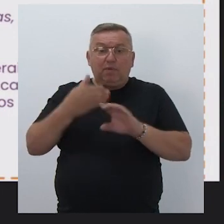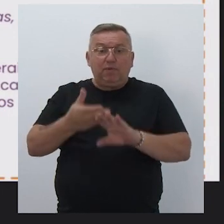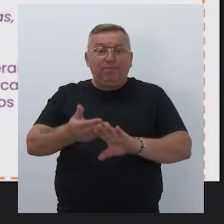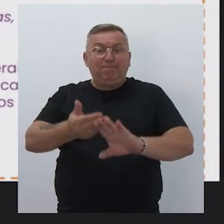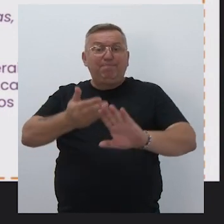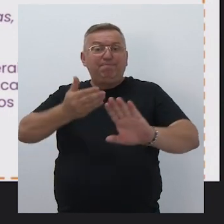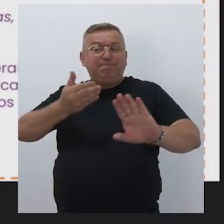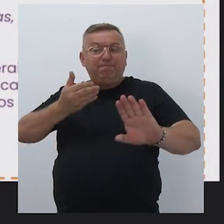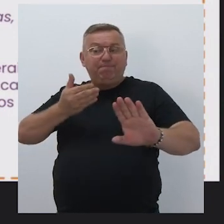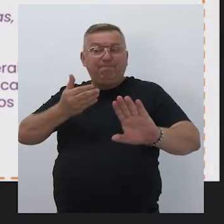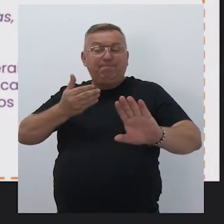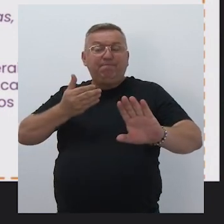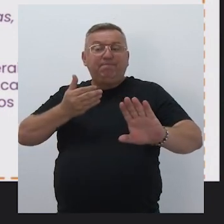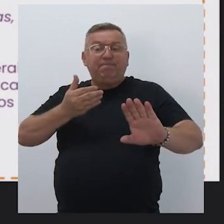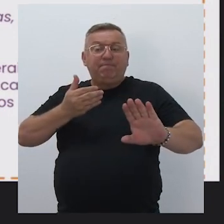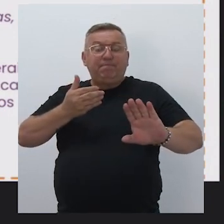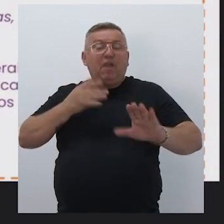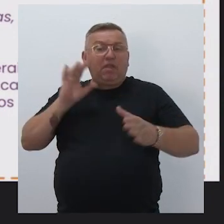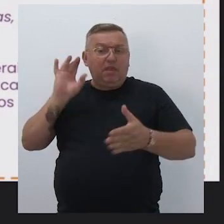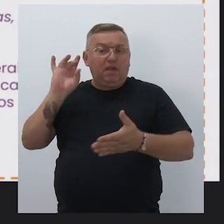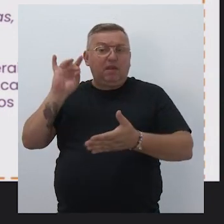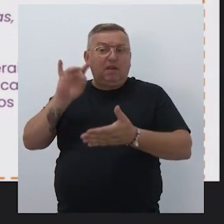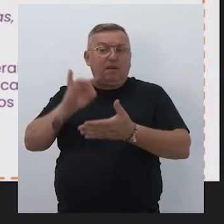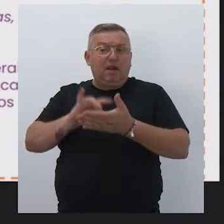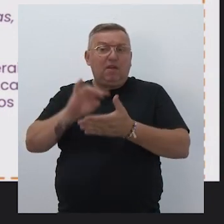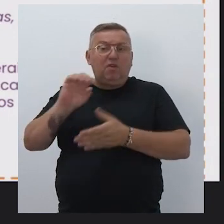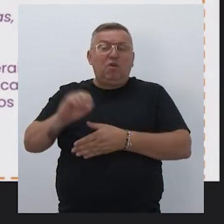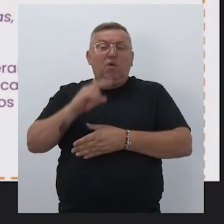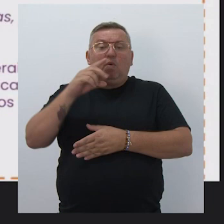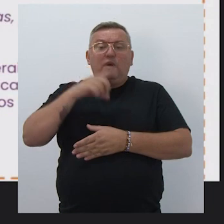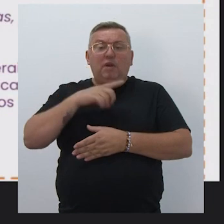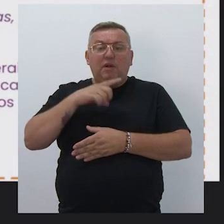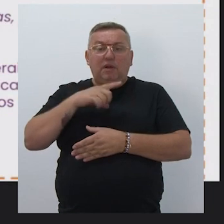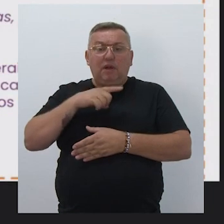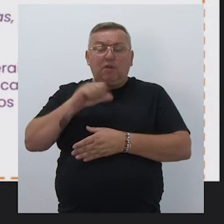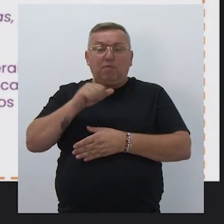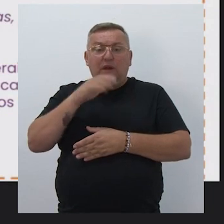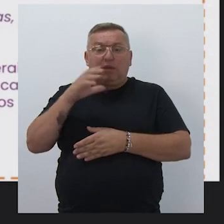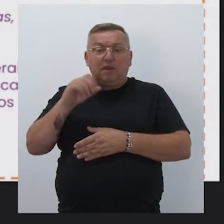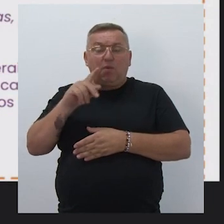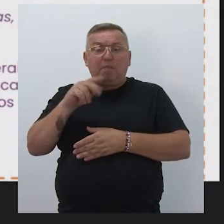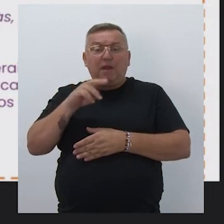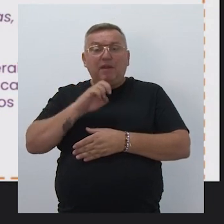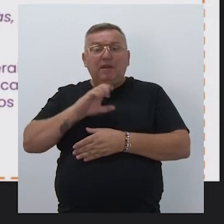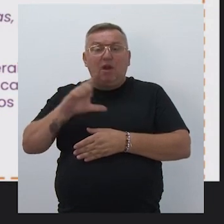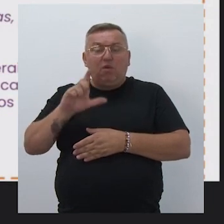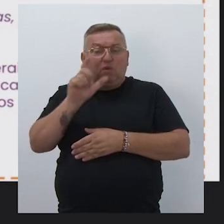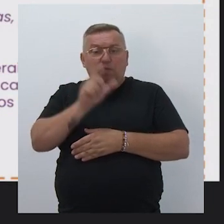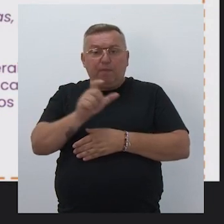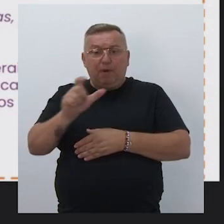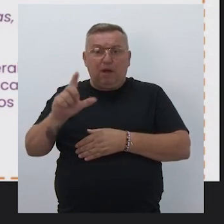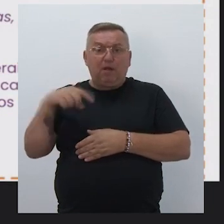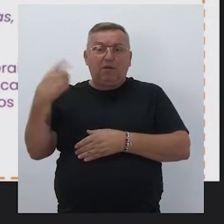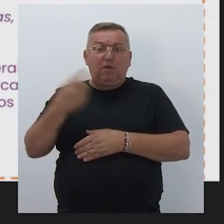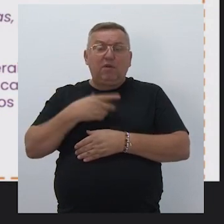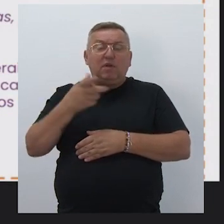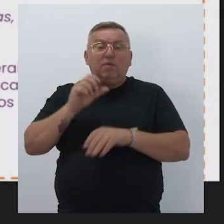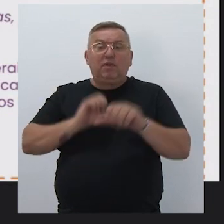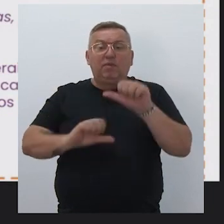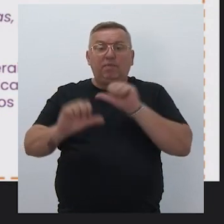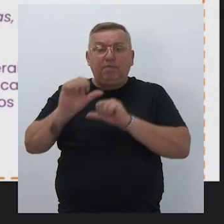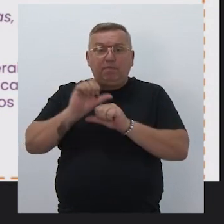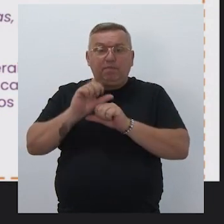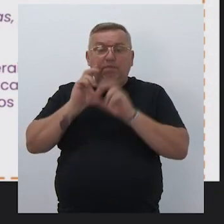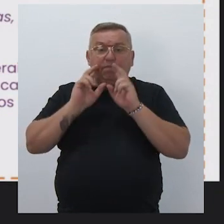distanciado da realidade, ou então ele tem uma visão parcial da realidade. Bom, então nós queremos transformar